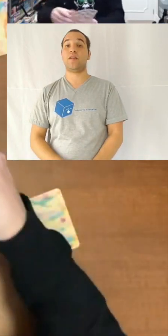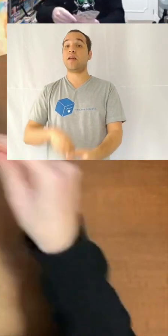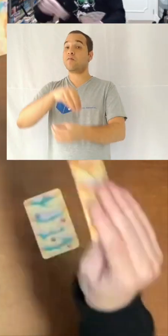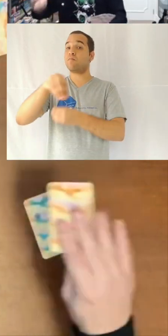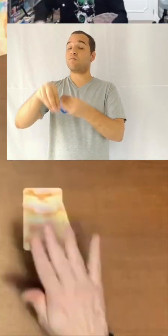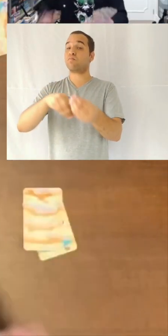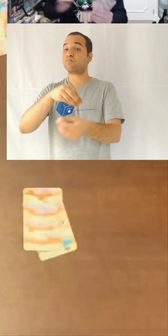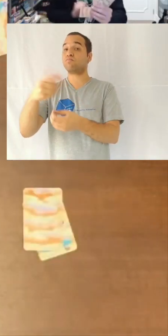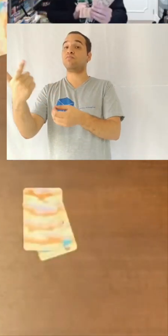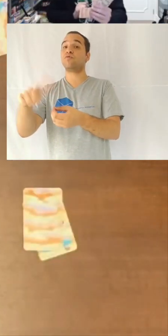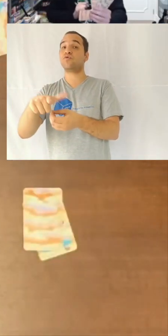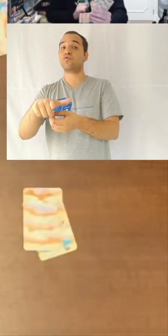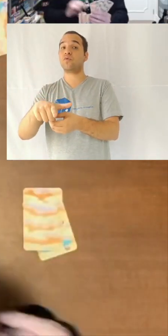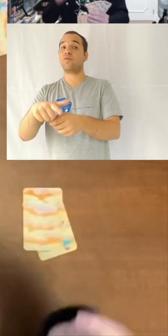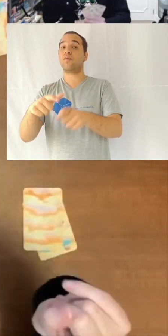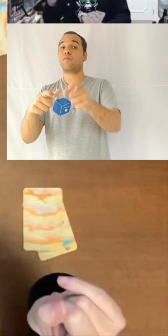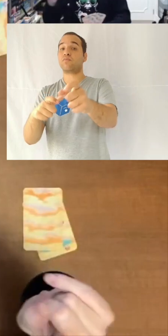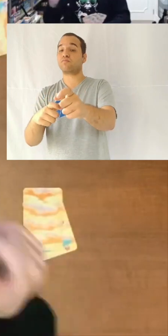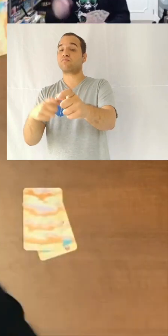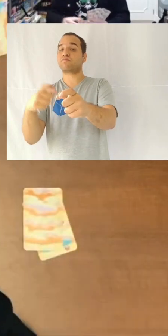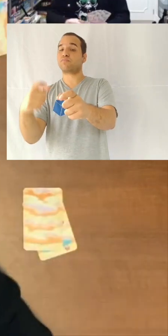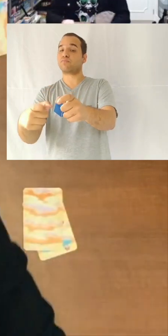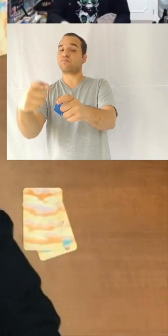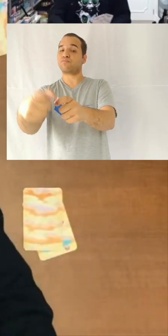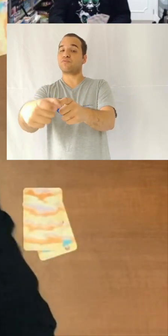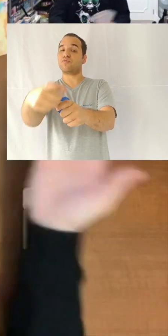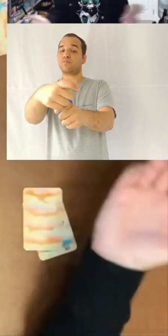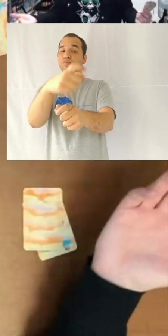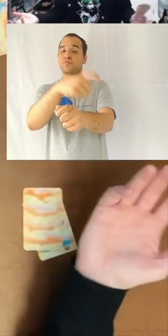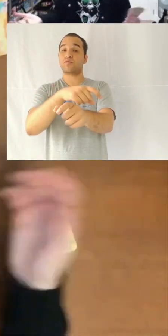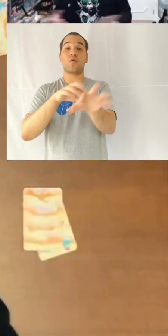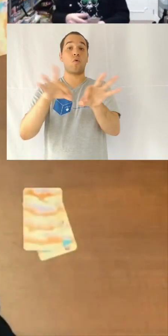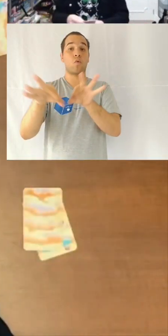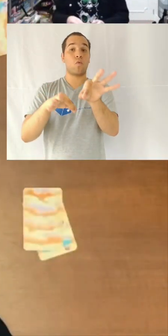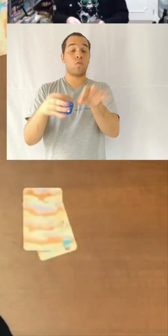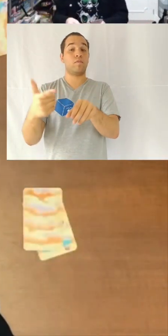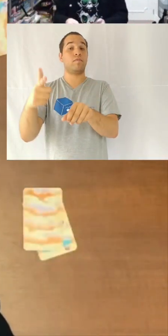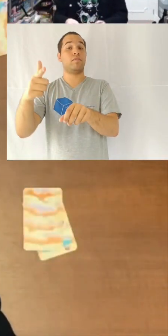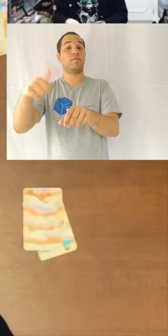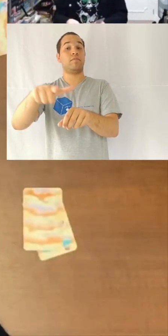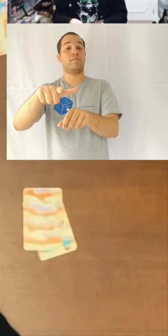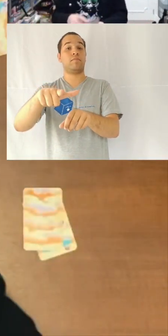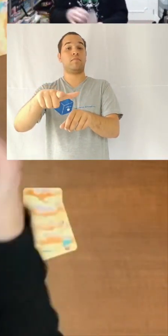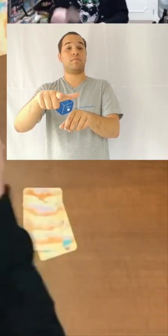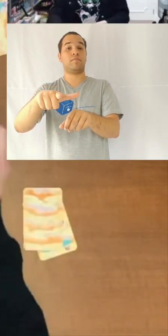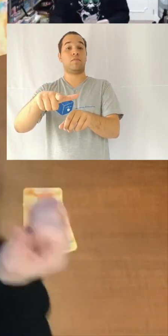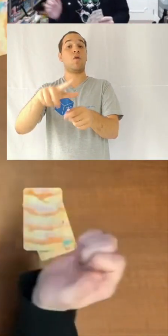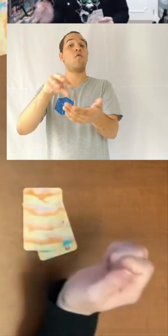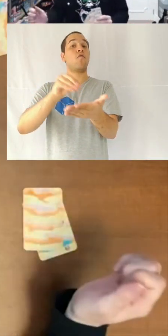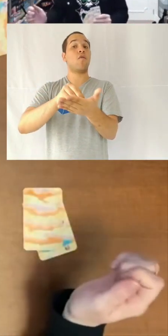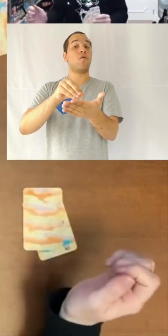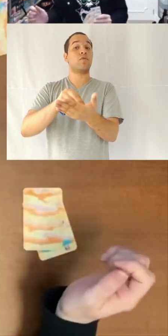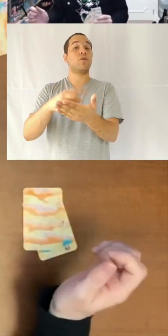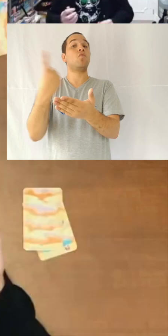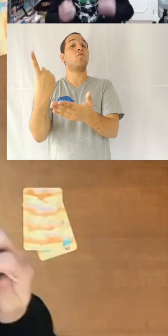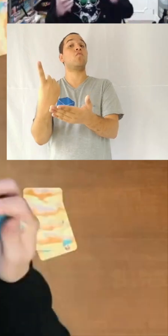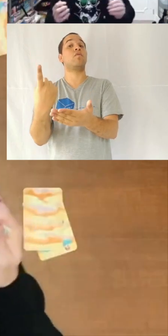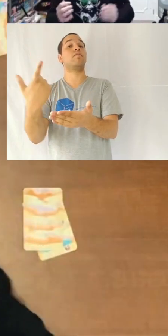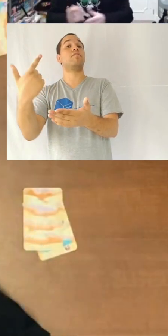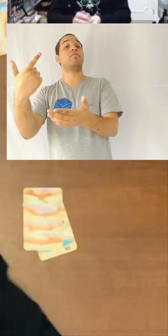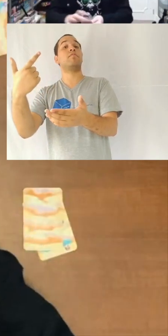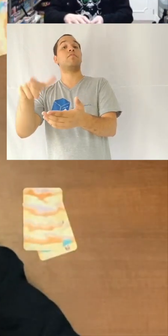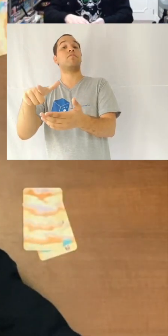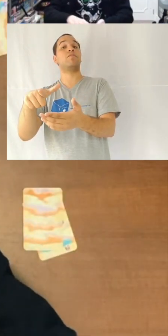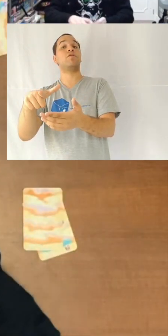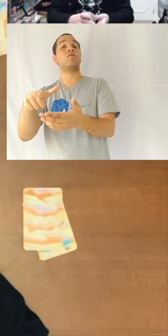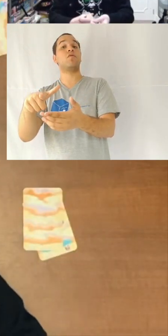duas das cartas da partida, com uma exceção. Ele obviamente não pode tirar nem o baú, nem tampouco a chave. E